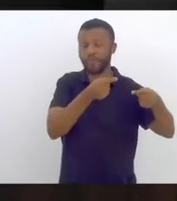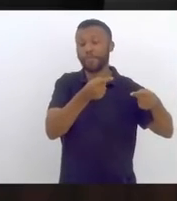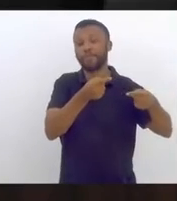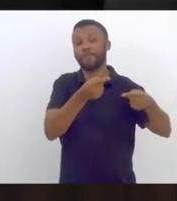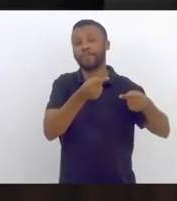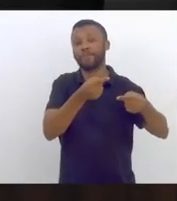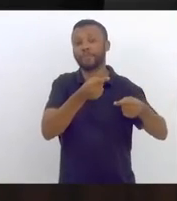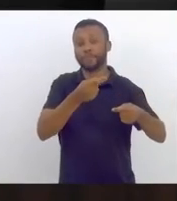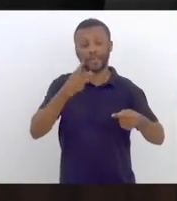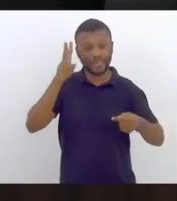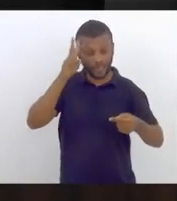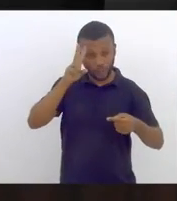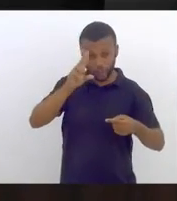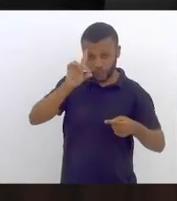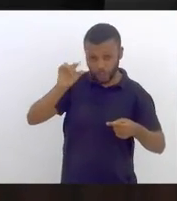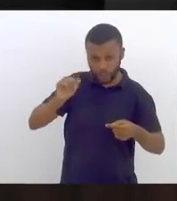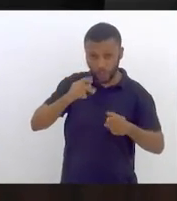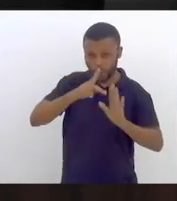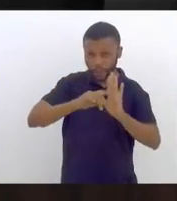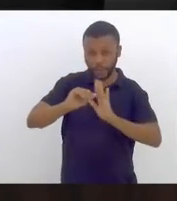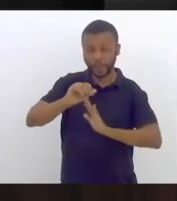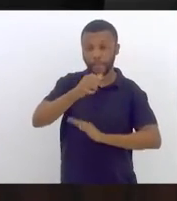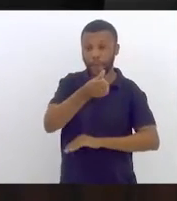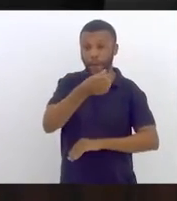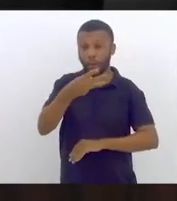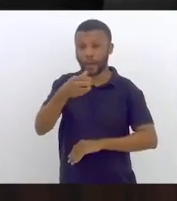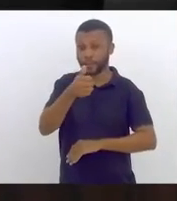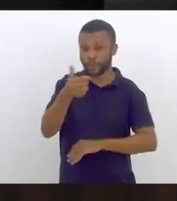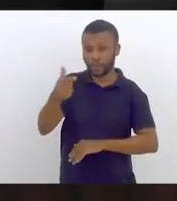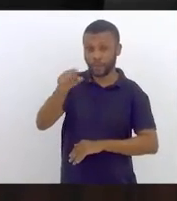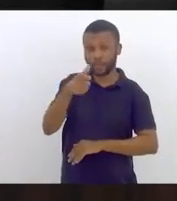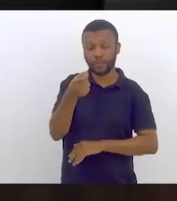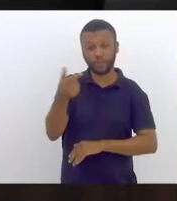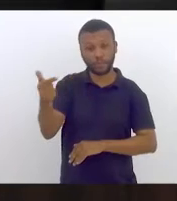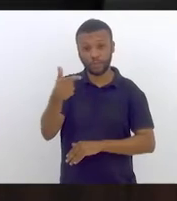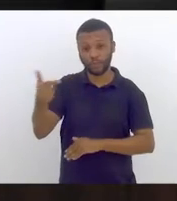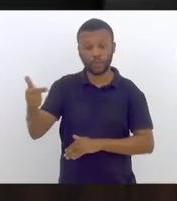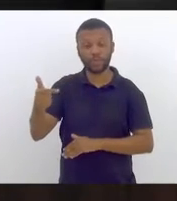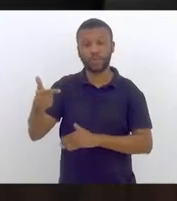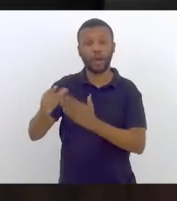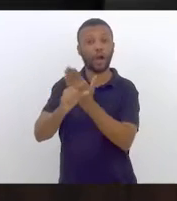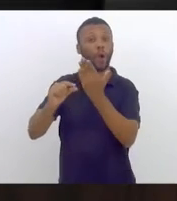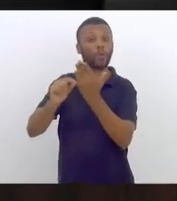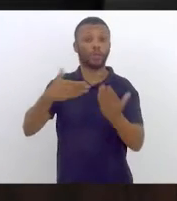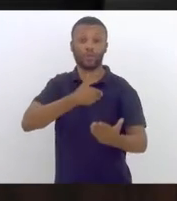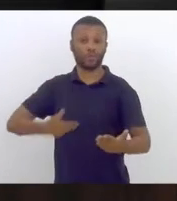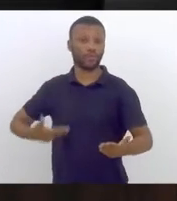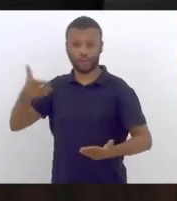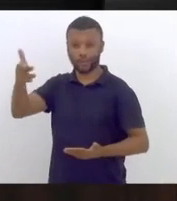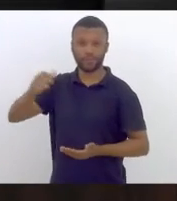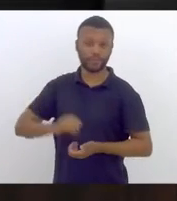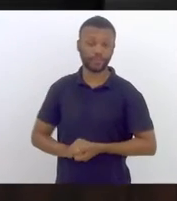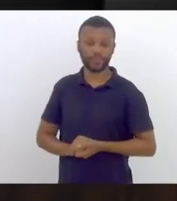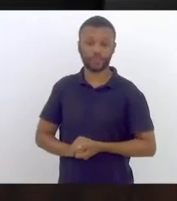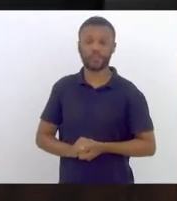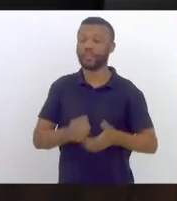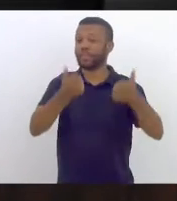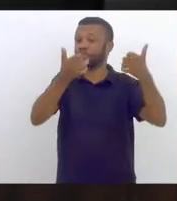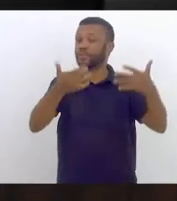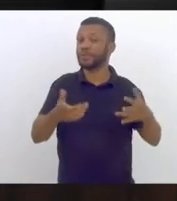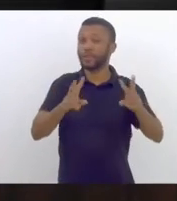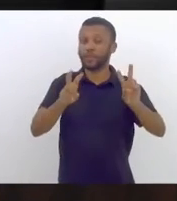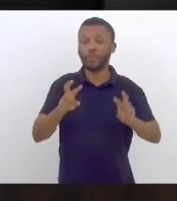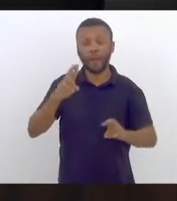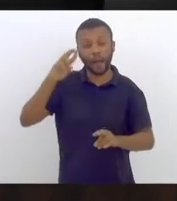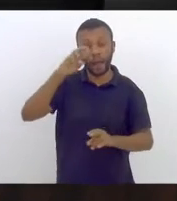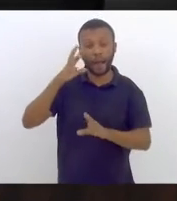segundo dia, projeto de lei 6412 de 22, de autoria do Poder Executivo, mensagem 37 de 22, que dispõe sobre a revisão